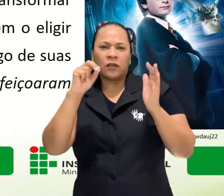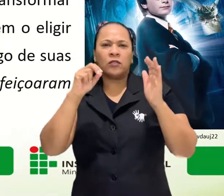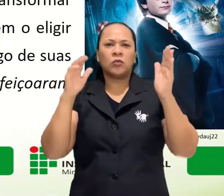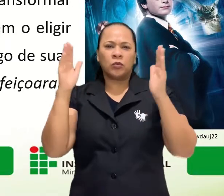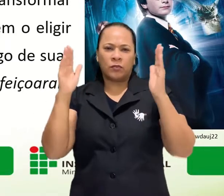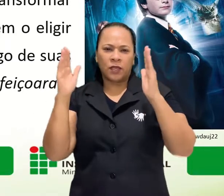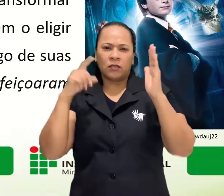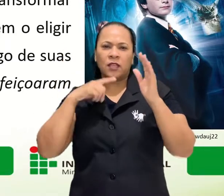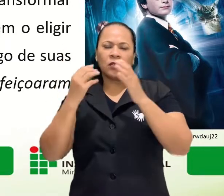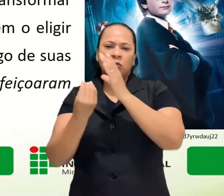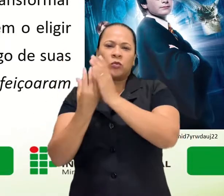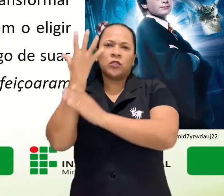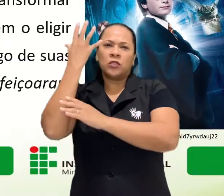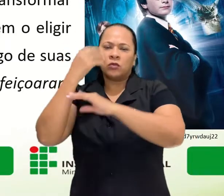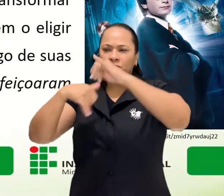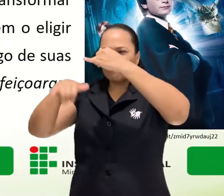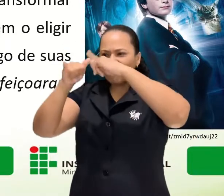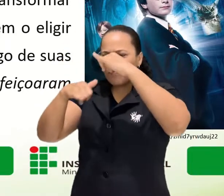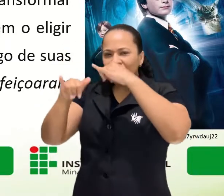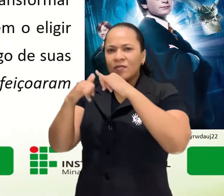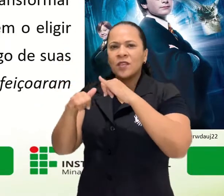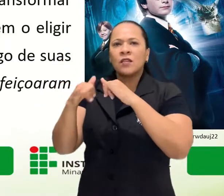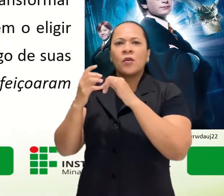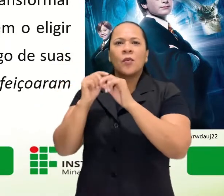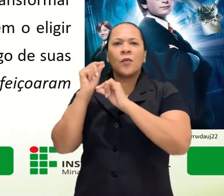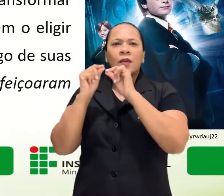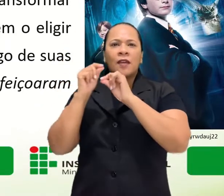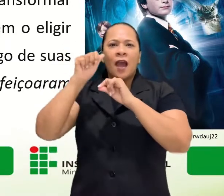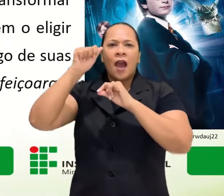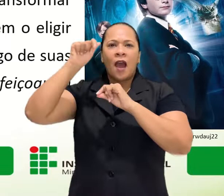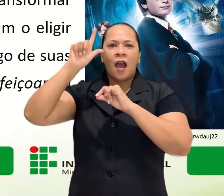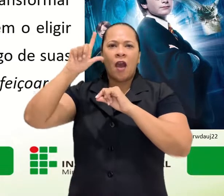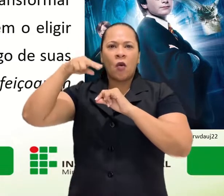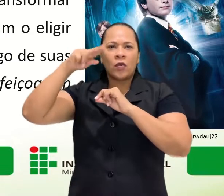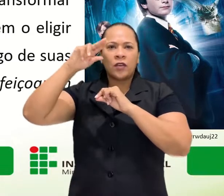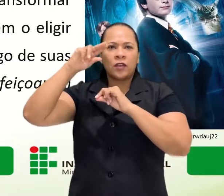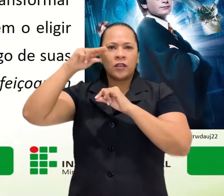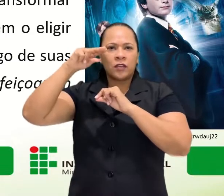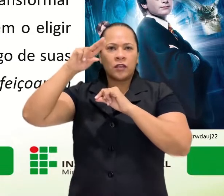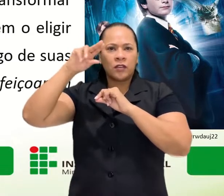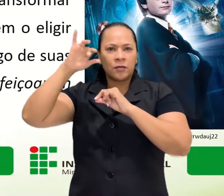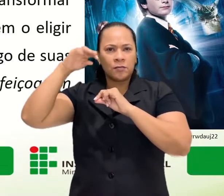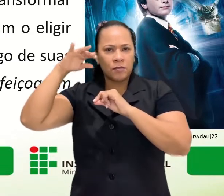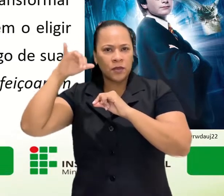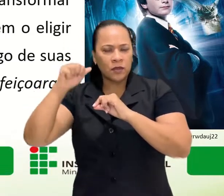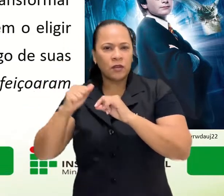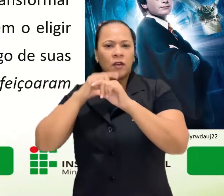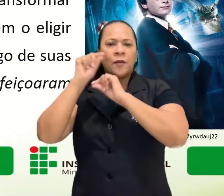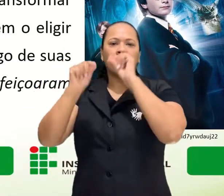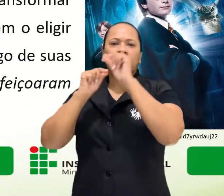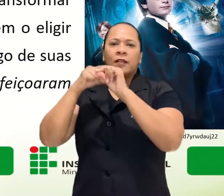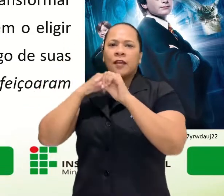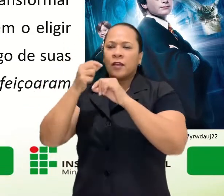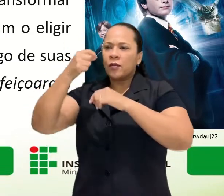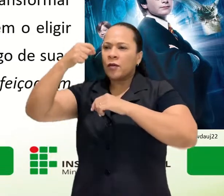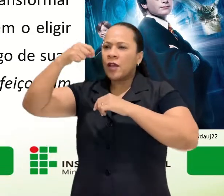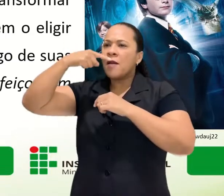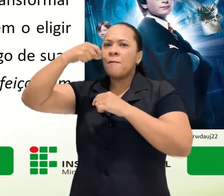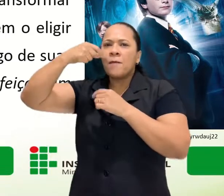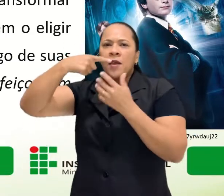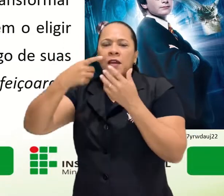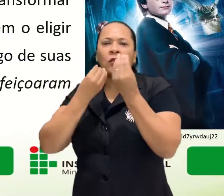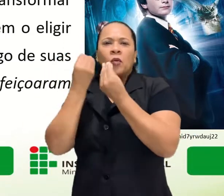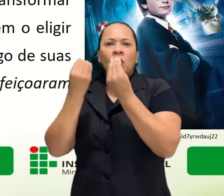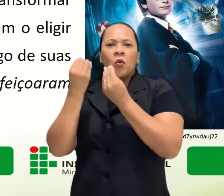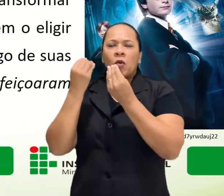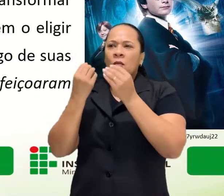alquimia, cujo desejo era descobrir o elixir da longa vida, que poderia tornar o homem imortal, e a pedra filosofal,